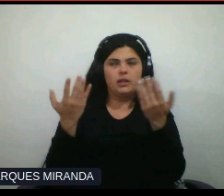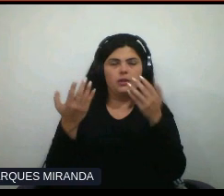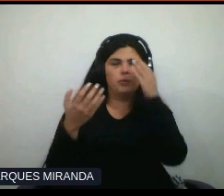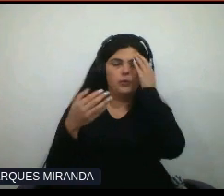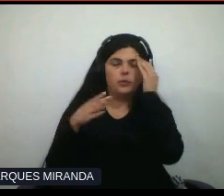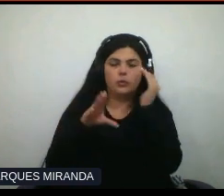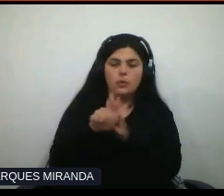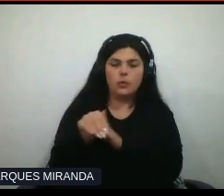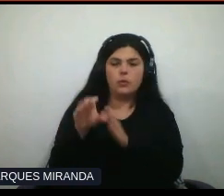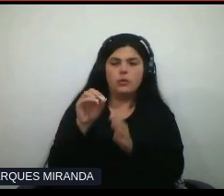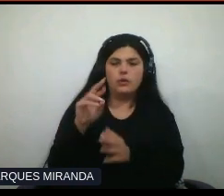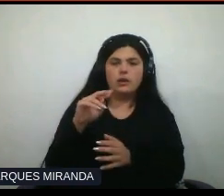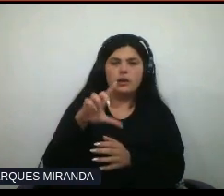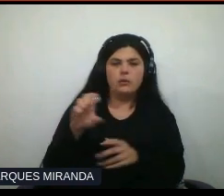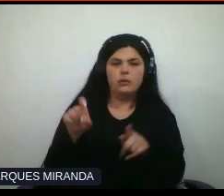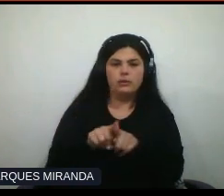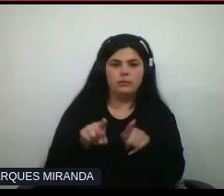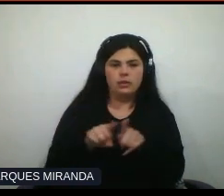dentro da Oracle,